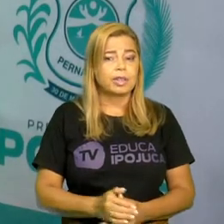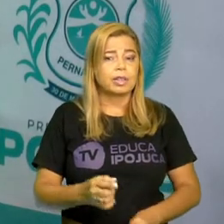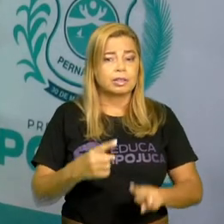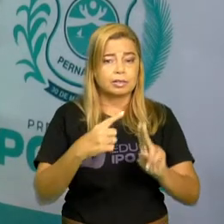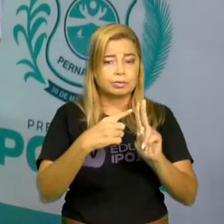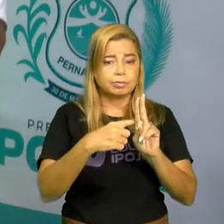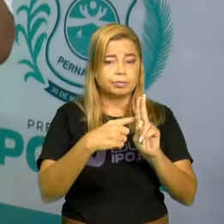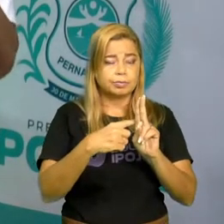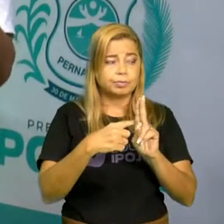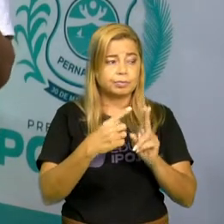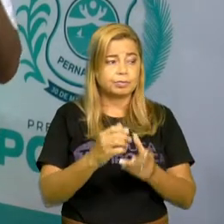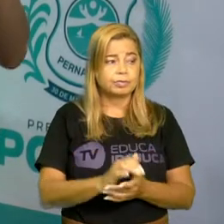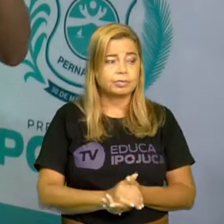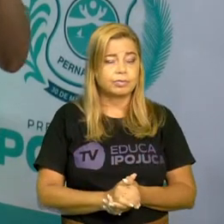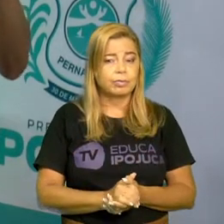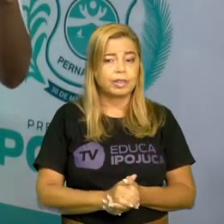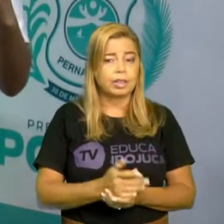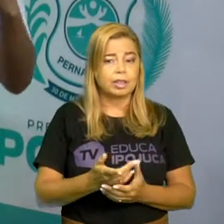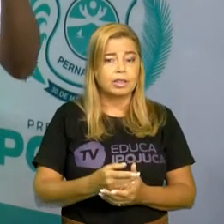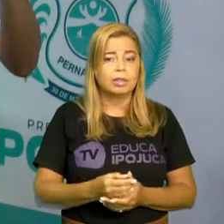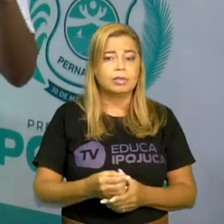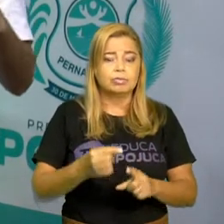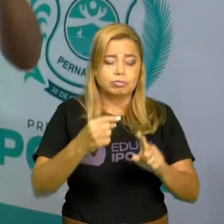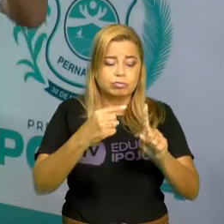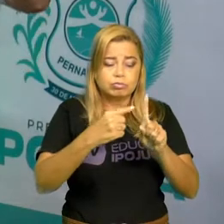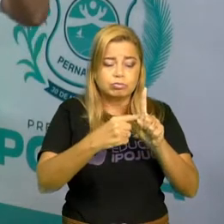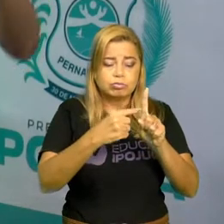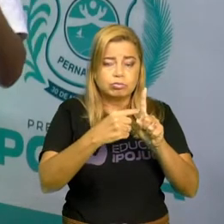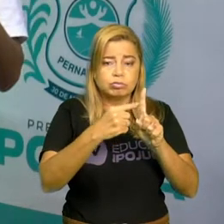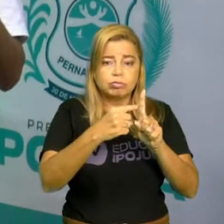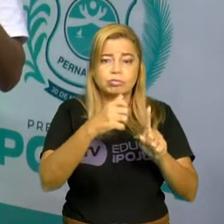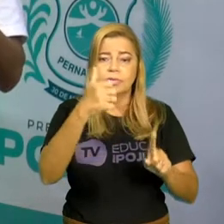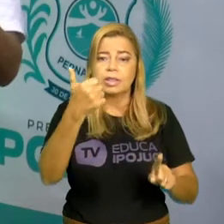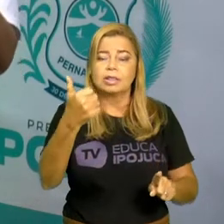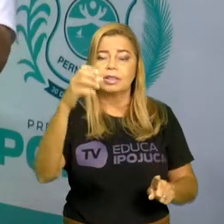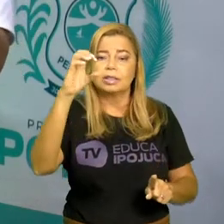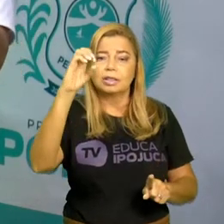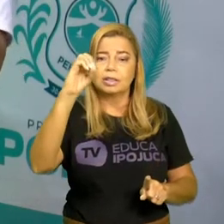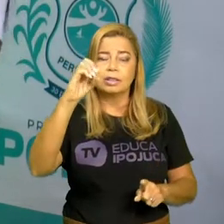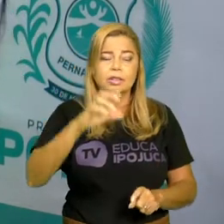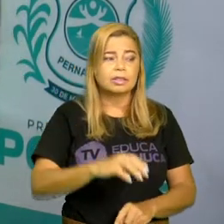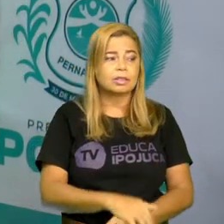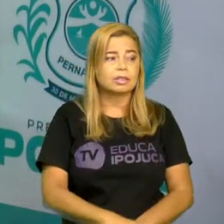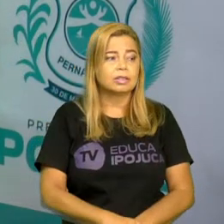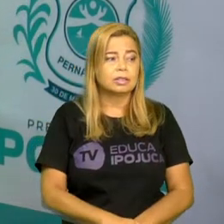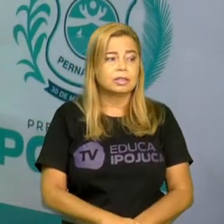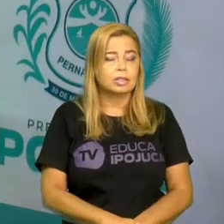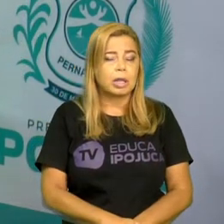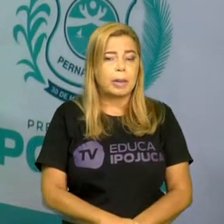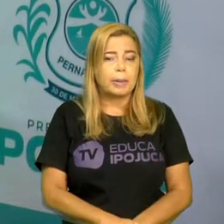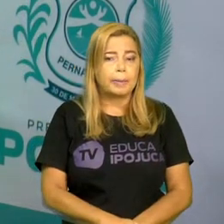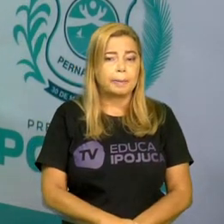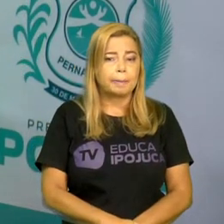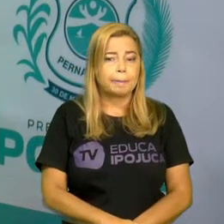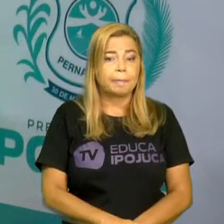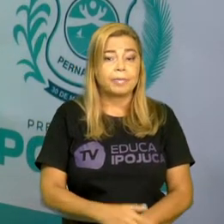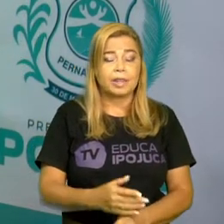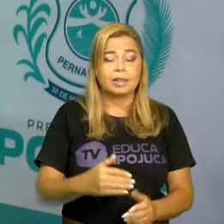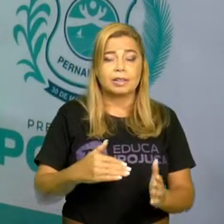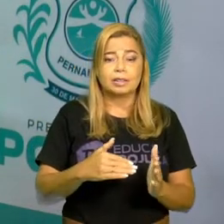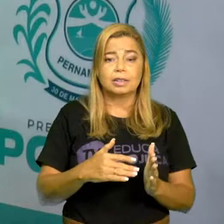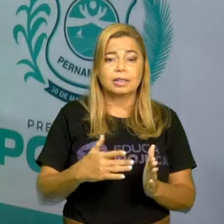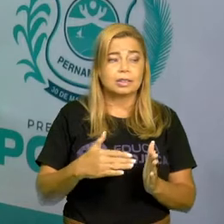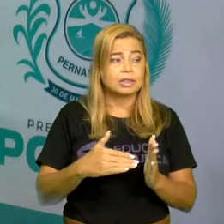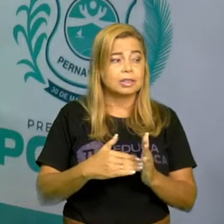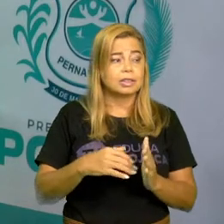dezena, eu sei que cada bolinha dessa vai valer 10. Então, eu não vou ter, por exemplo, 8 aqui. Eu vou